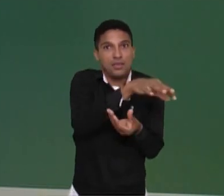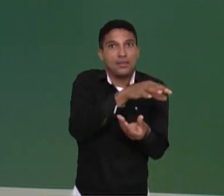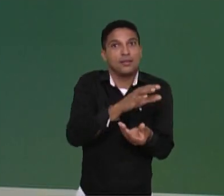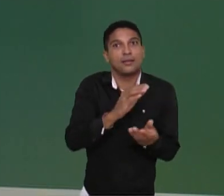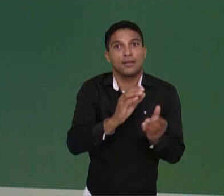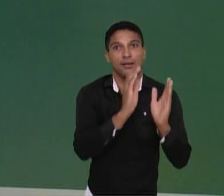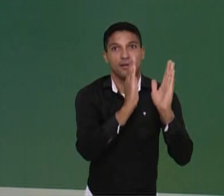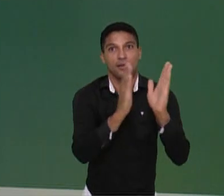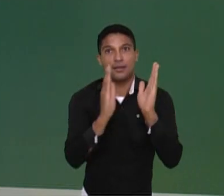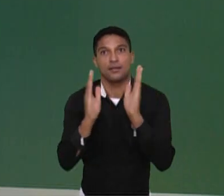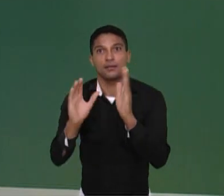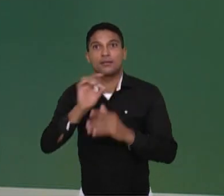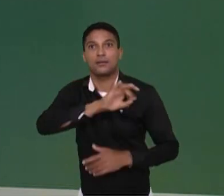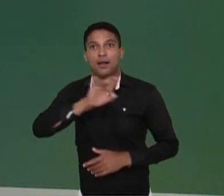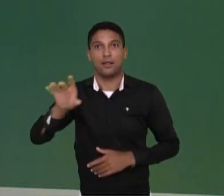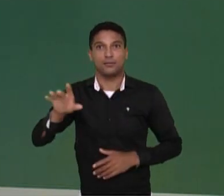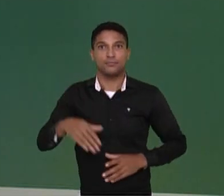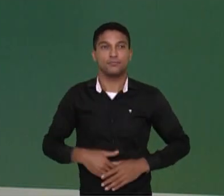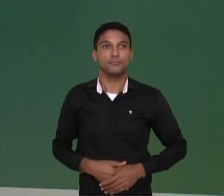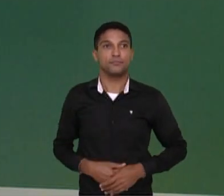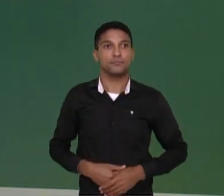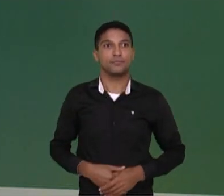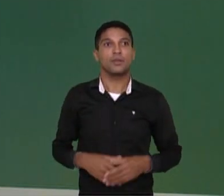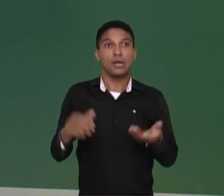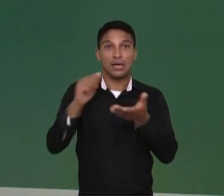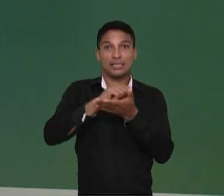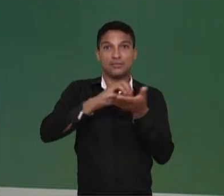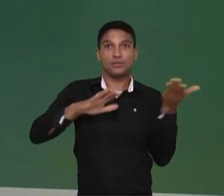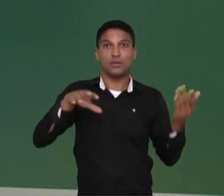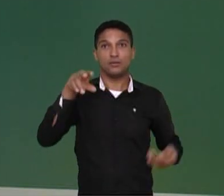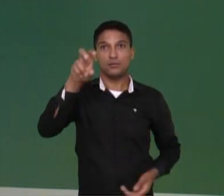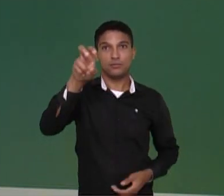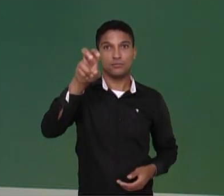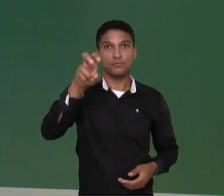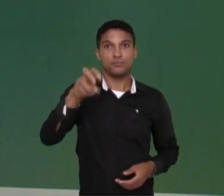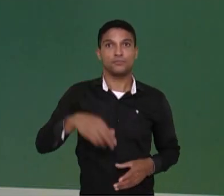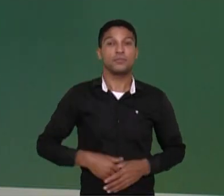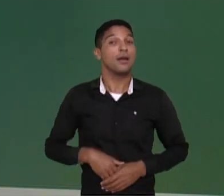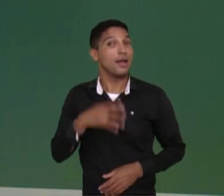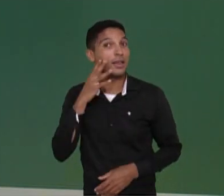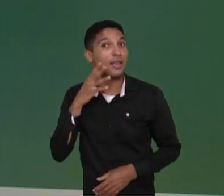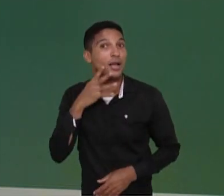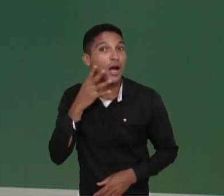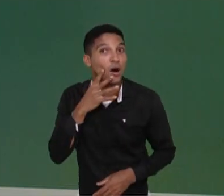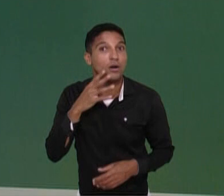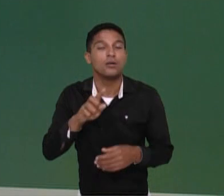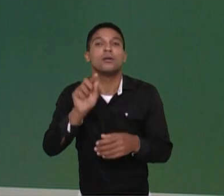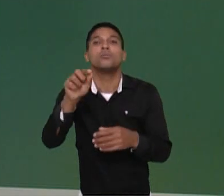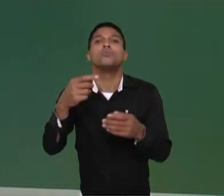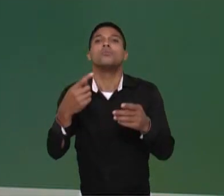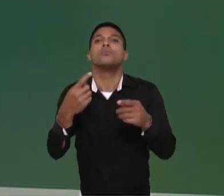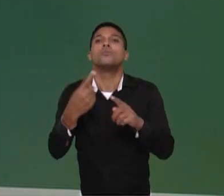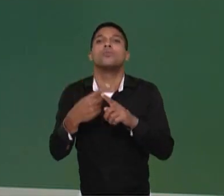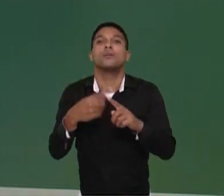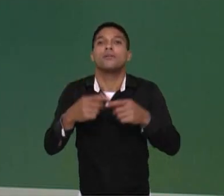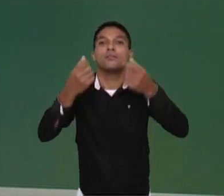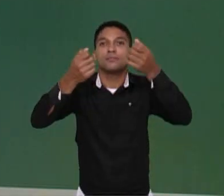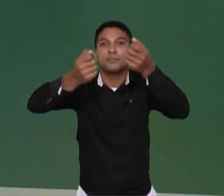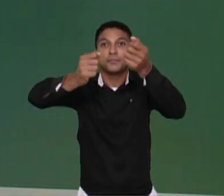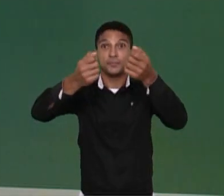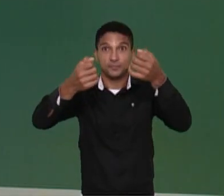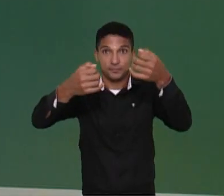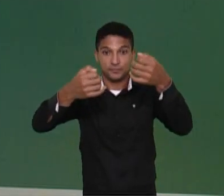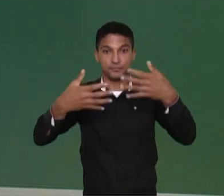Exercício 5. Exercício 5 é bem legal, né? Ele vai falar para você de intervalo, né? Aquela história da nossa